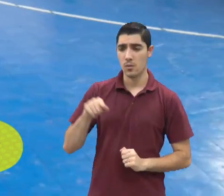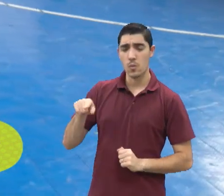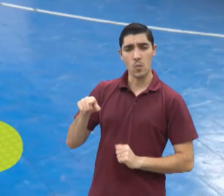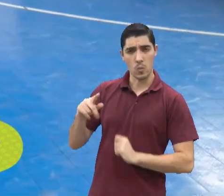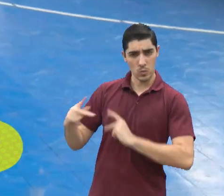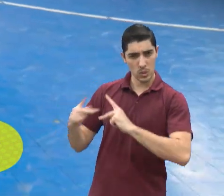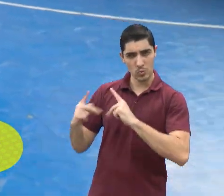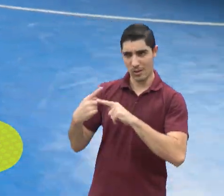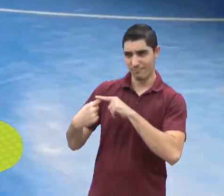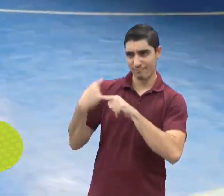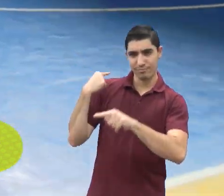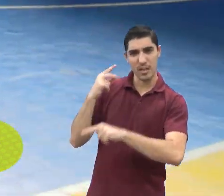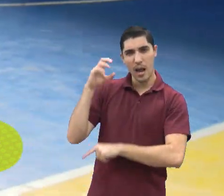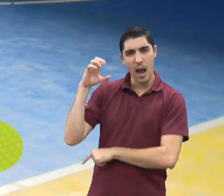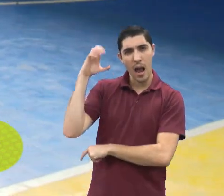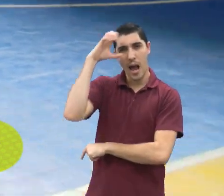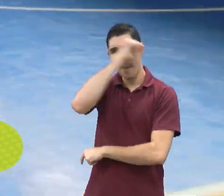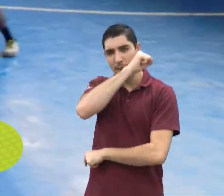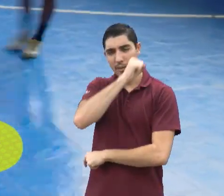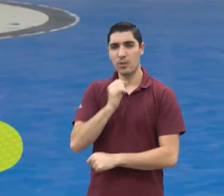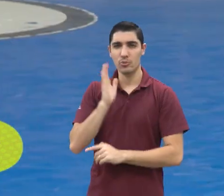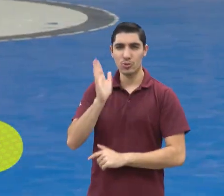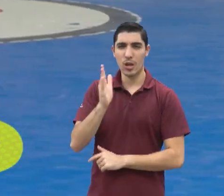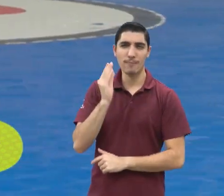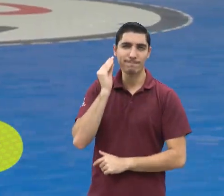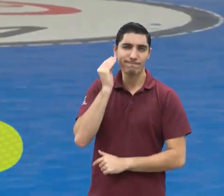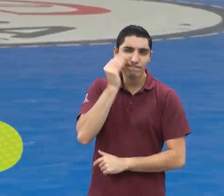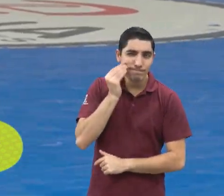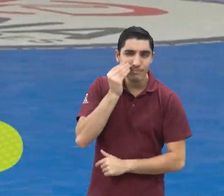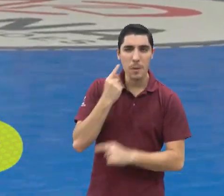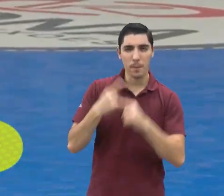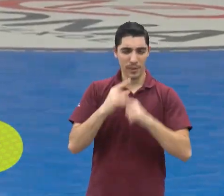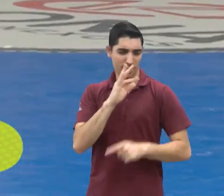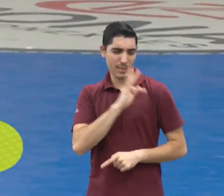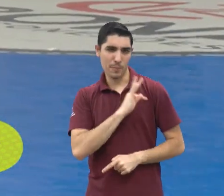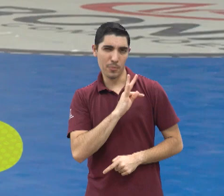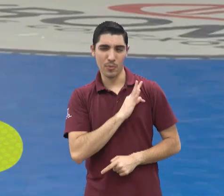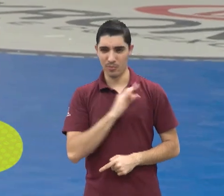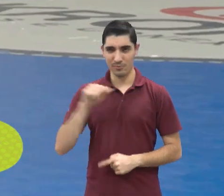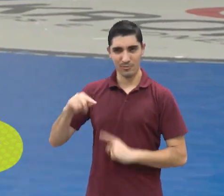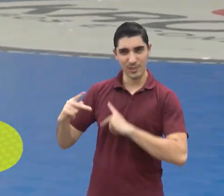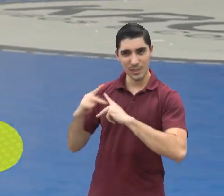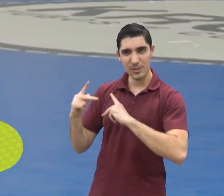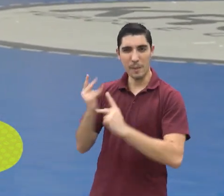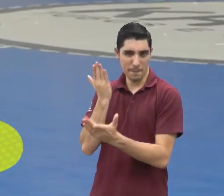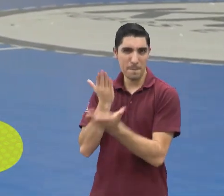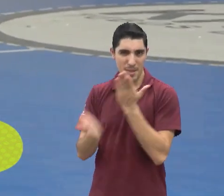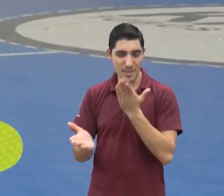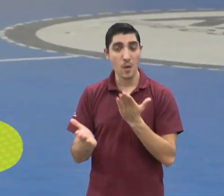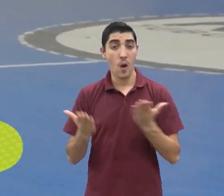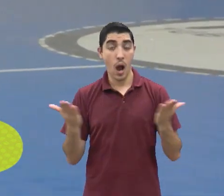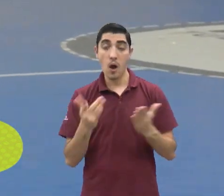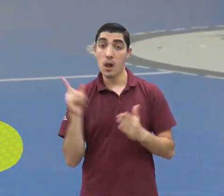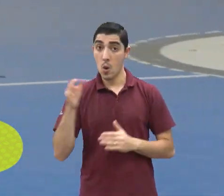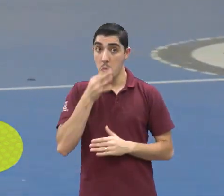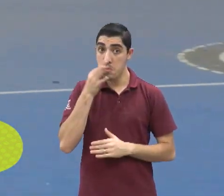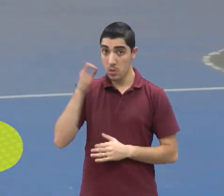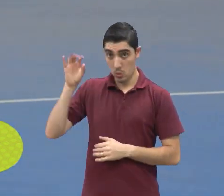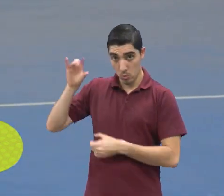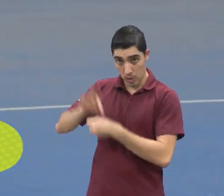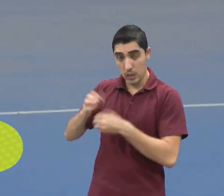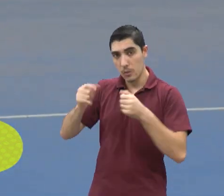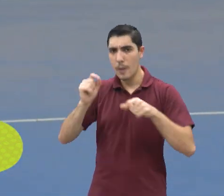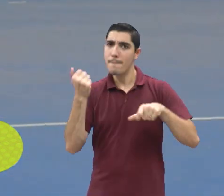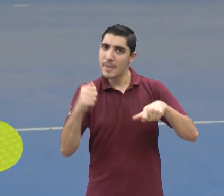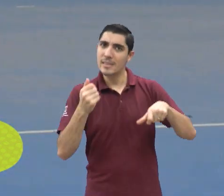que não podem se repetir na partida de logo mais? Para Rodrigo Mogi, é preciso melhorar a pontaria e aproveitar as chances